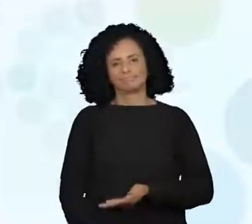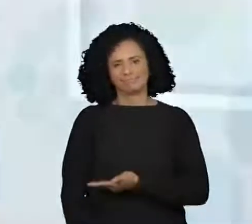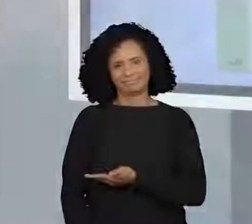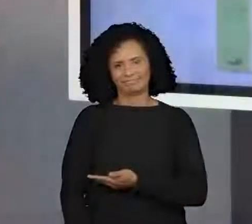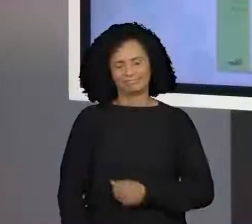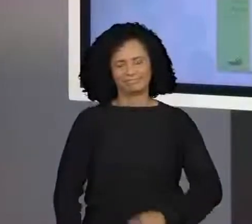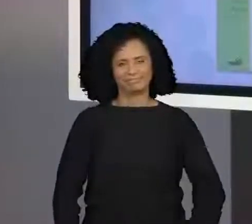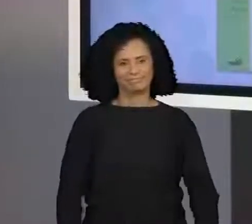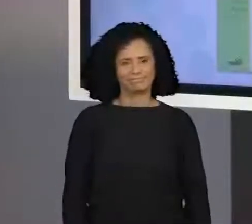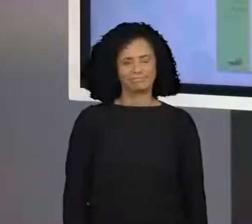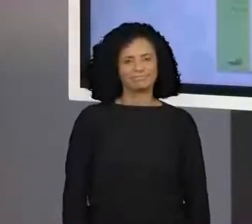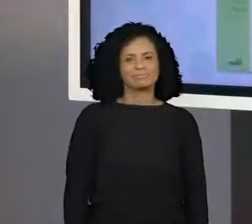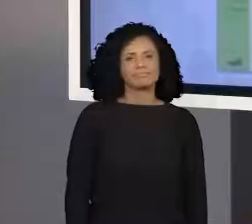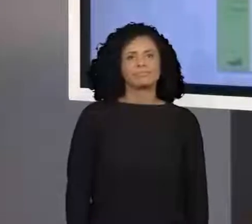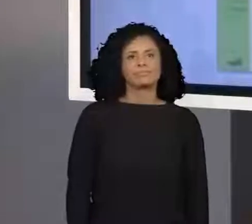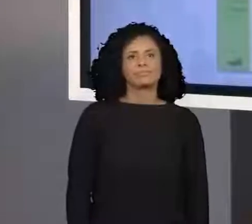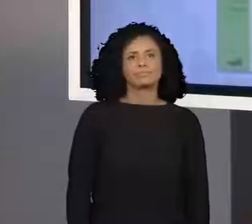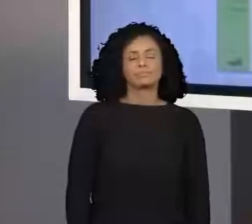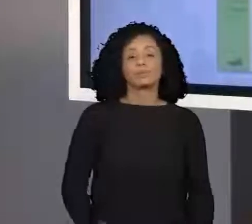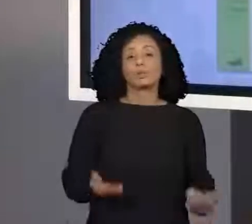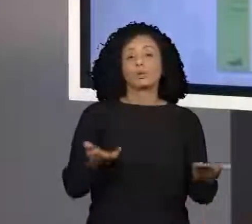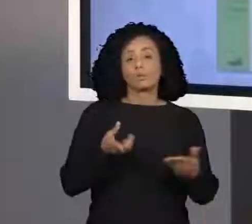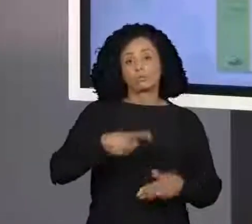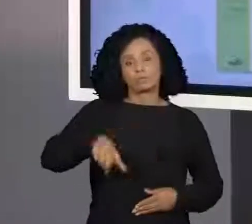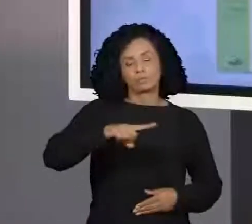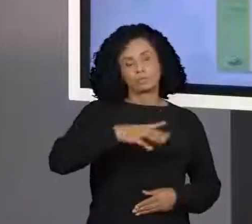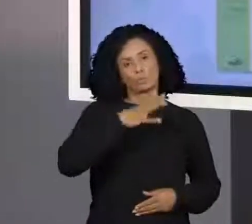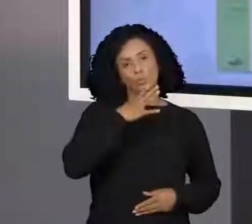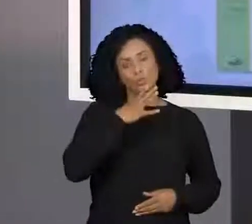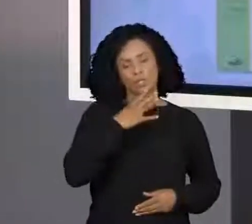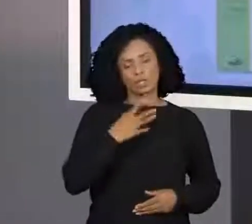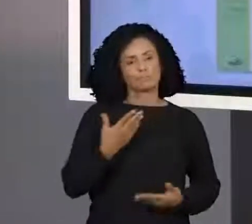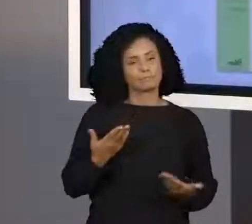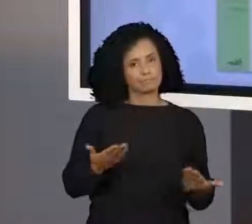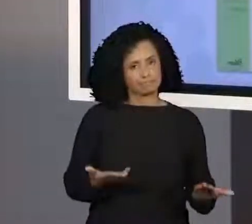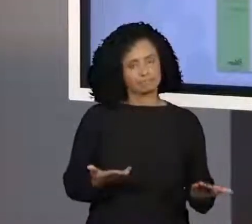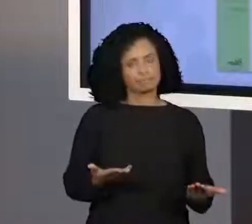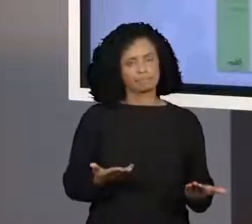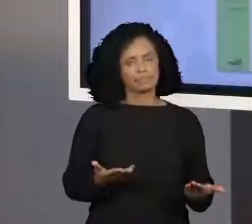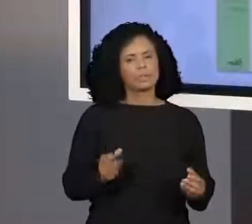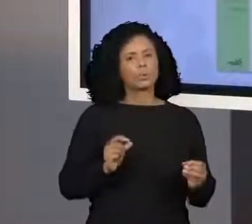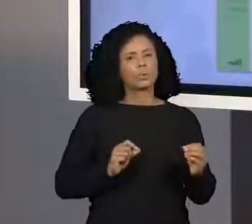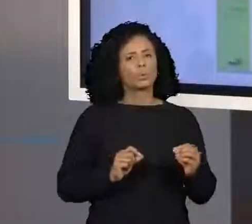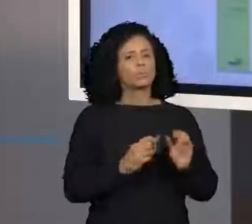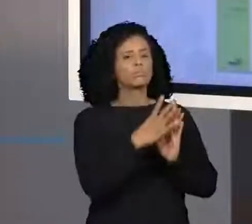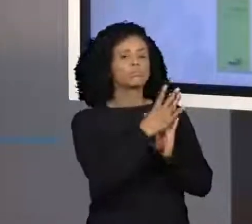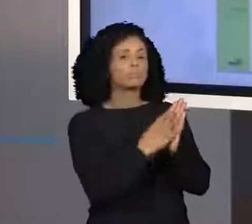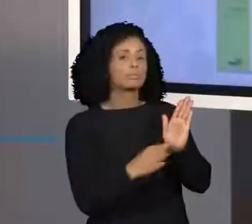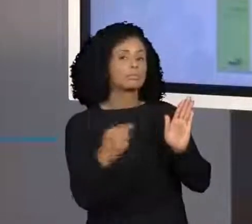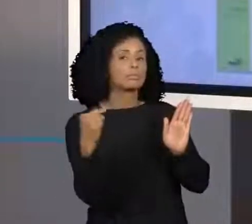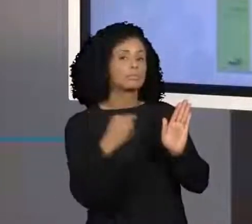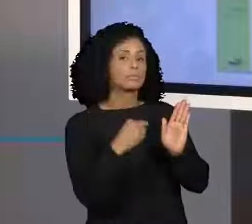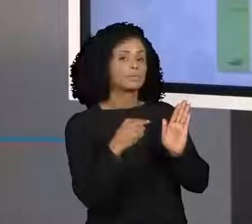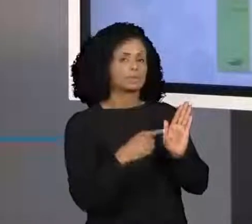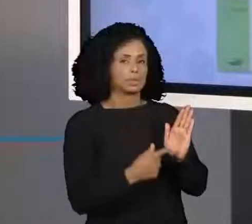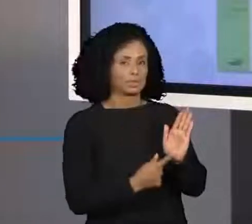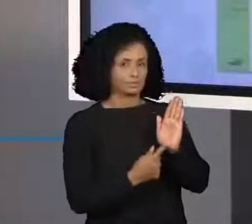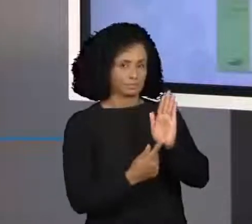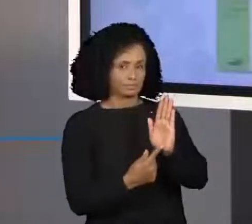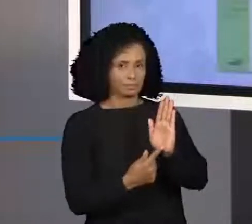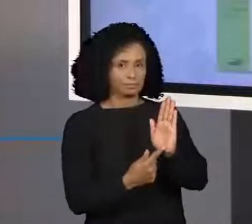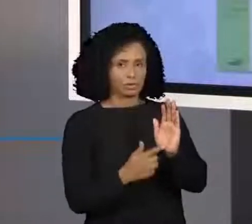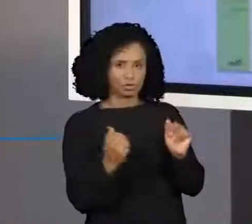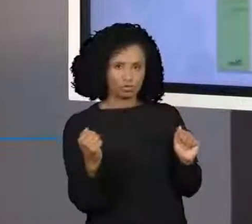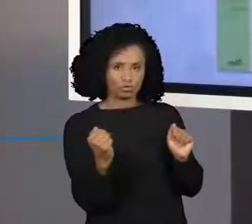Galera, hoje nós iremos falar sobre texto científico. Então, eu trouxe aqui para exemplificar e juntinhos, eu e